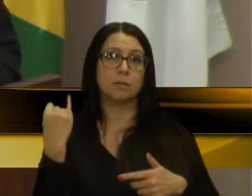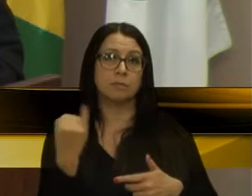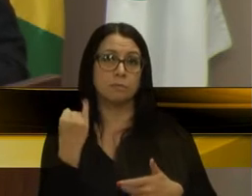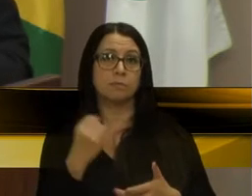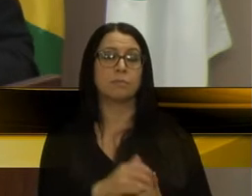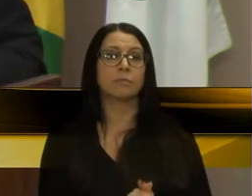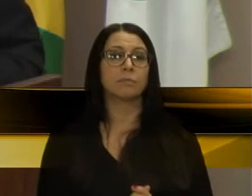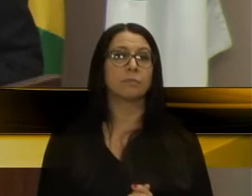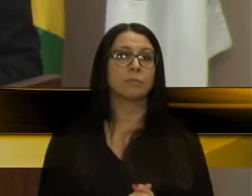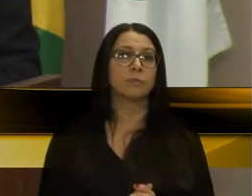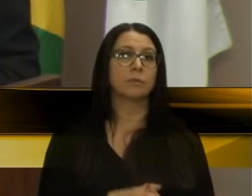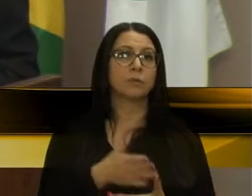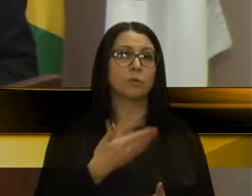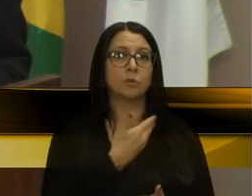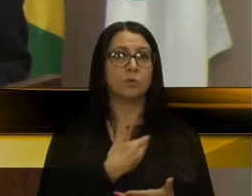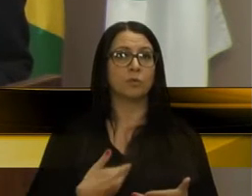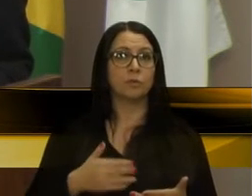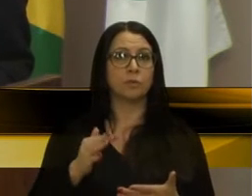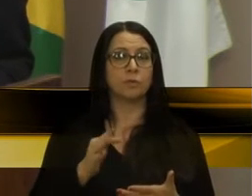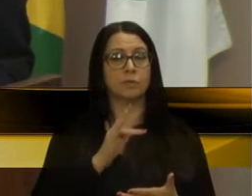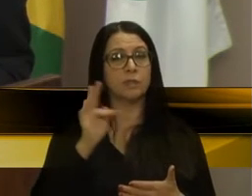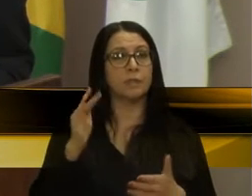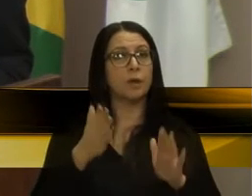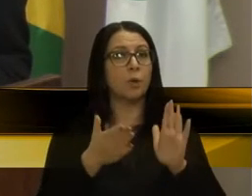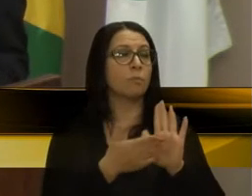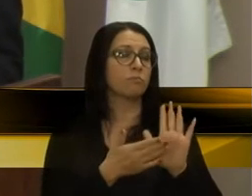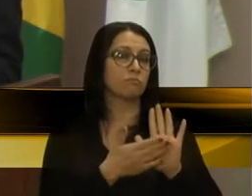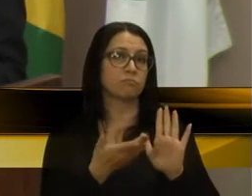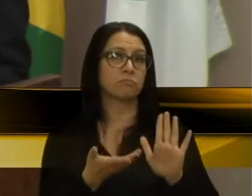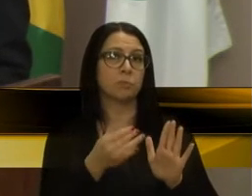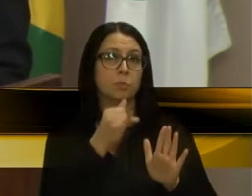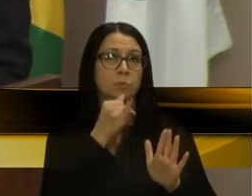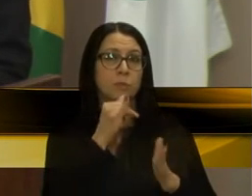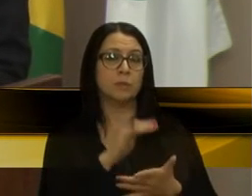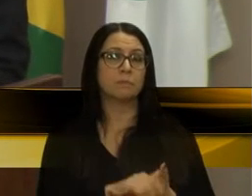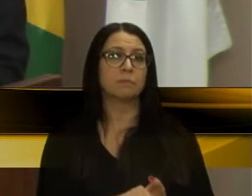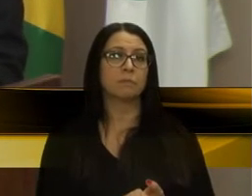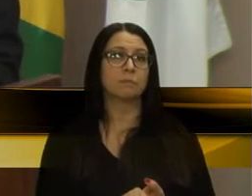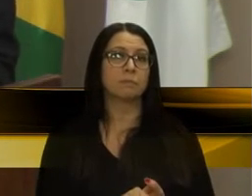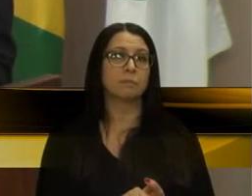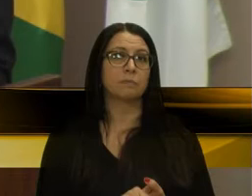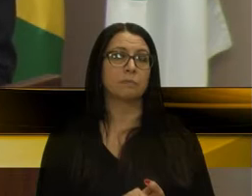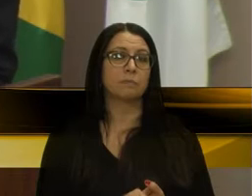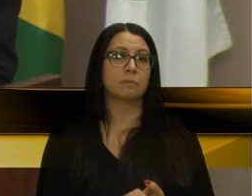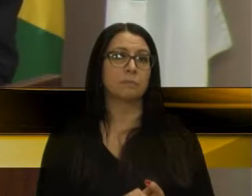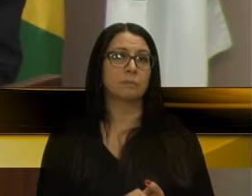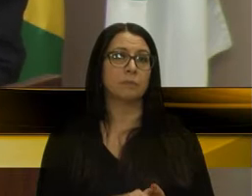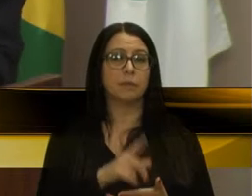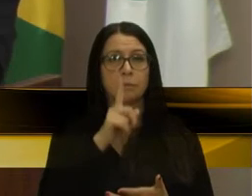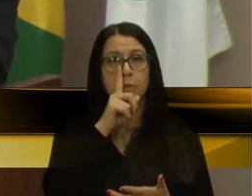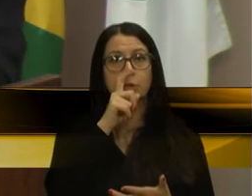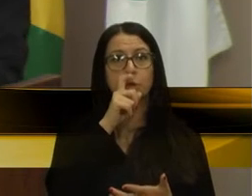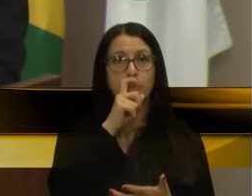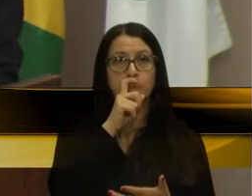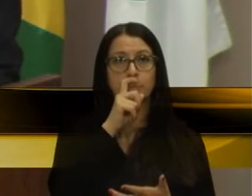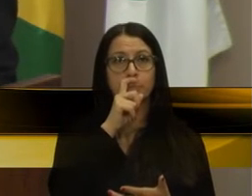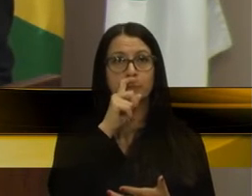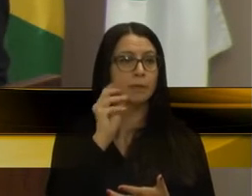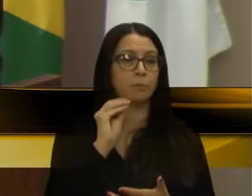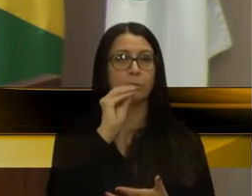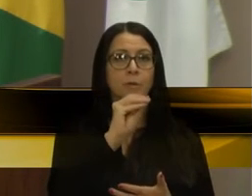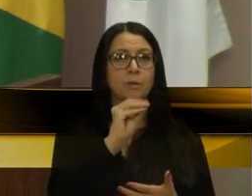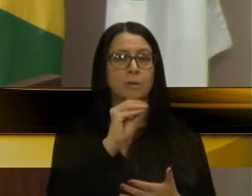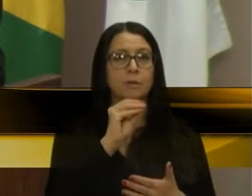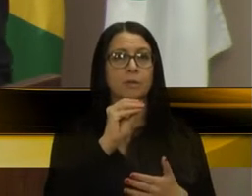importantes. Agora o governo federal propõe, por exemplo, que um pai ou uma mãe que não coloque o filho